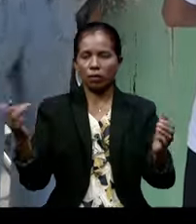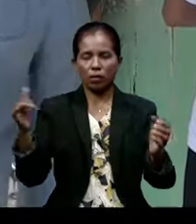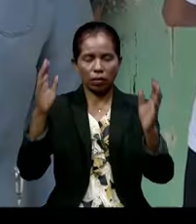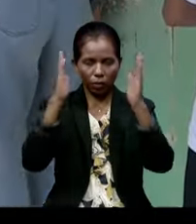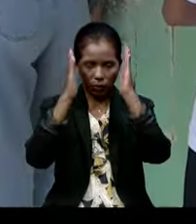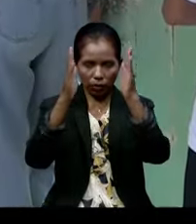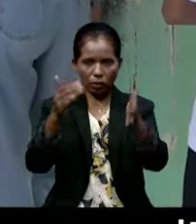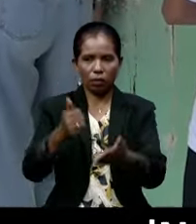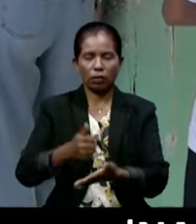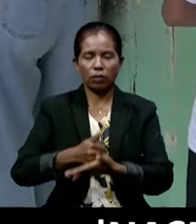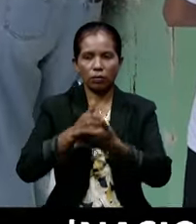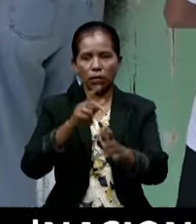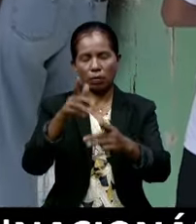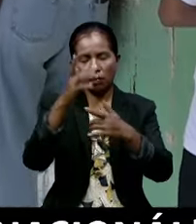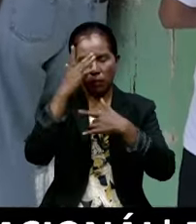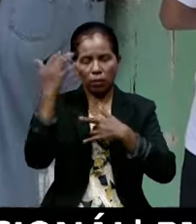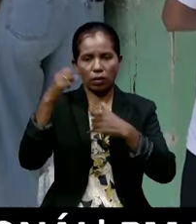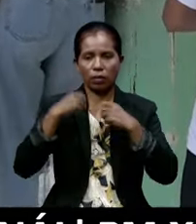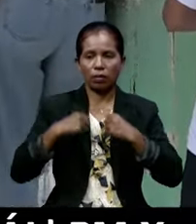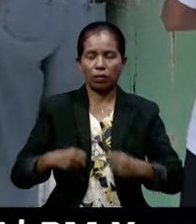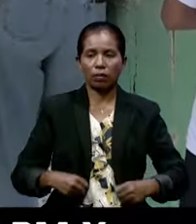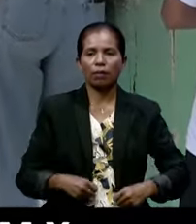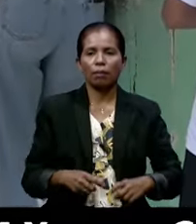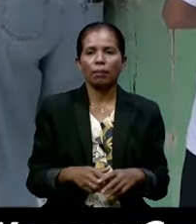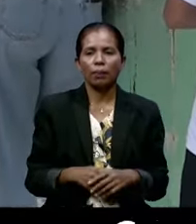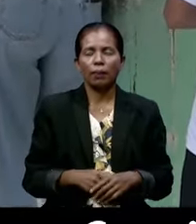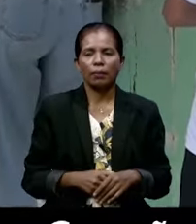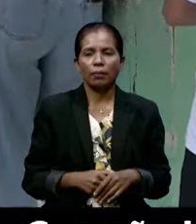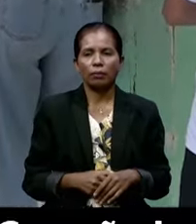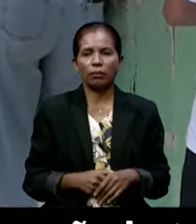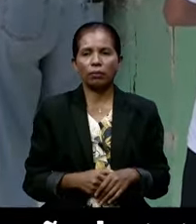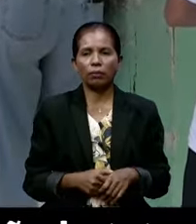foi importância ba paciente Sira na saúde. Azinha Lola, Zaime dos Santos, Gemen.